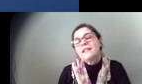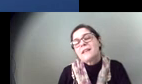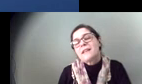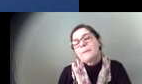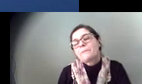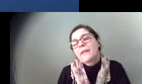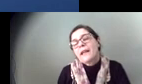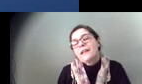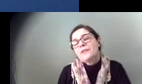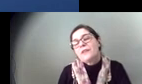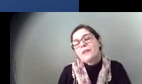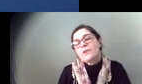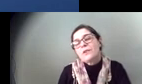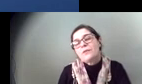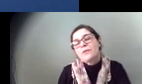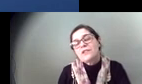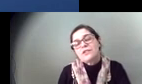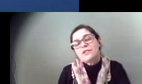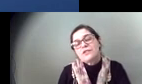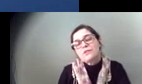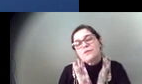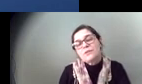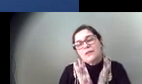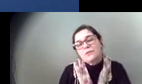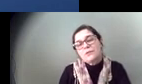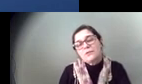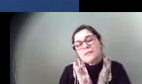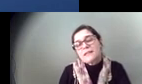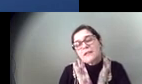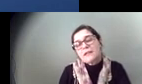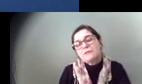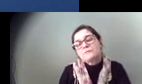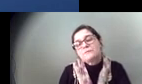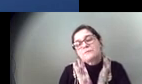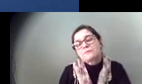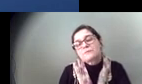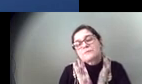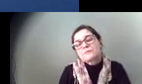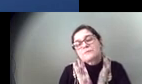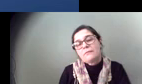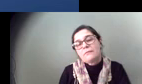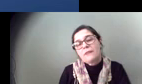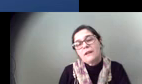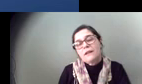para finalizar, eu trago aqui uma imagem que a gente usou em maio do ano passado.